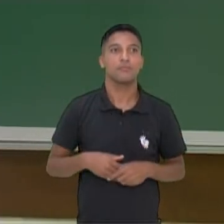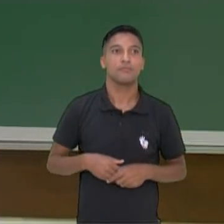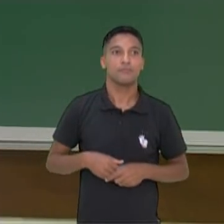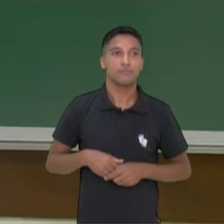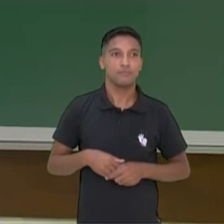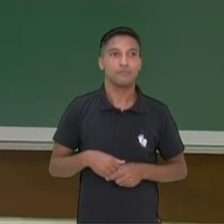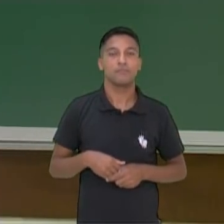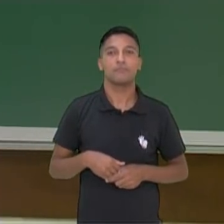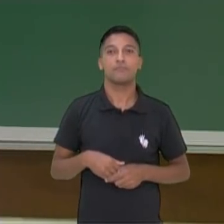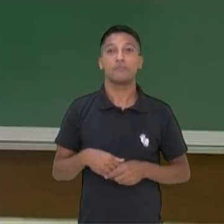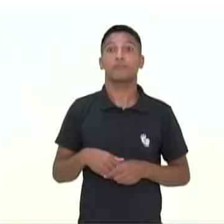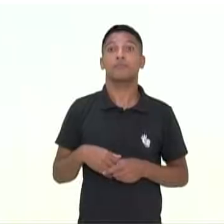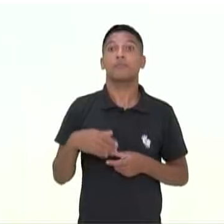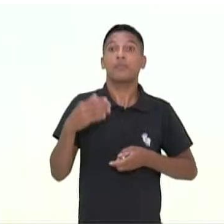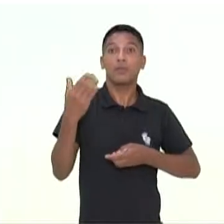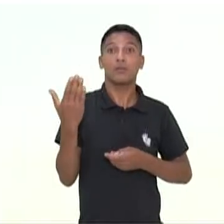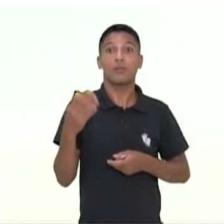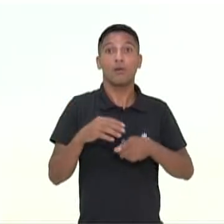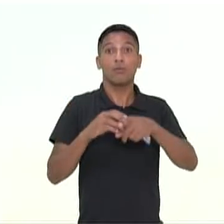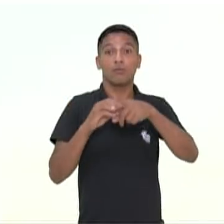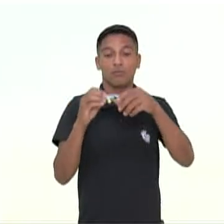daí, o skate foi se